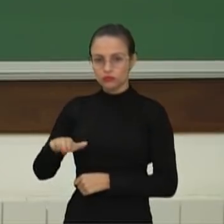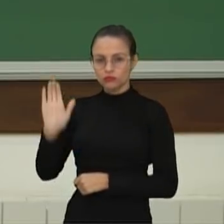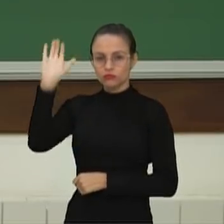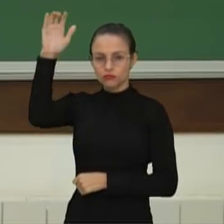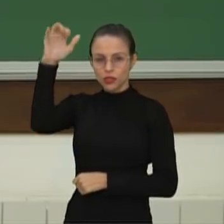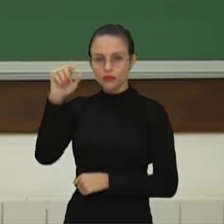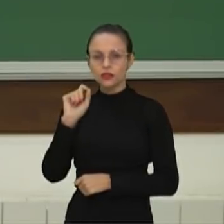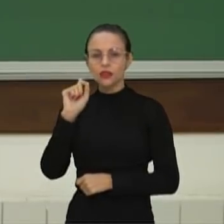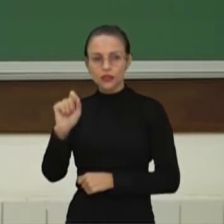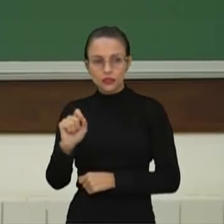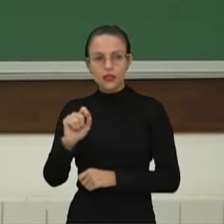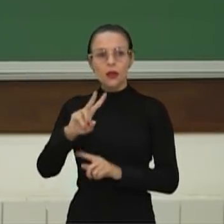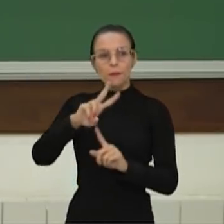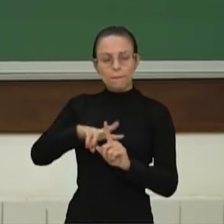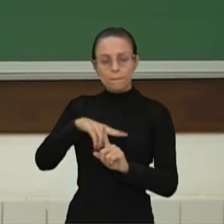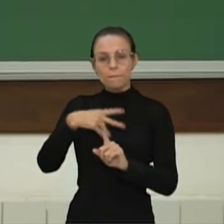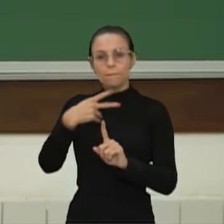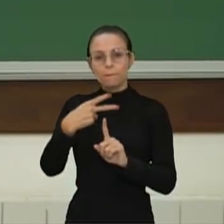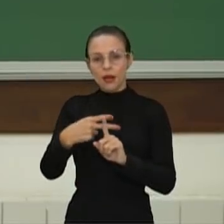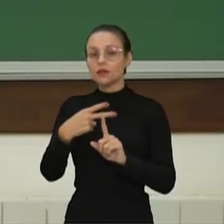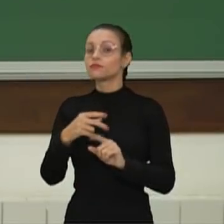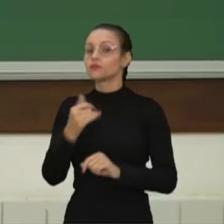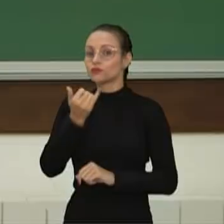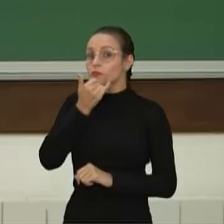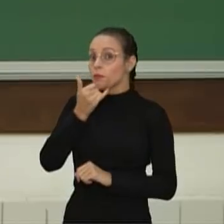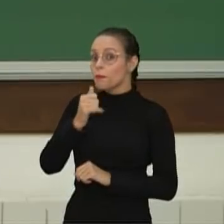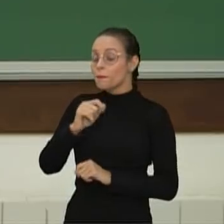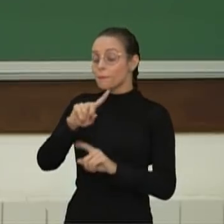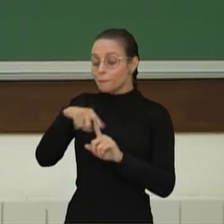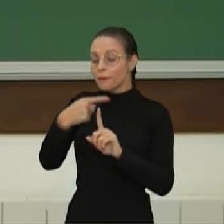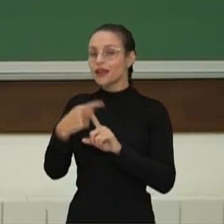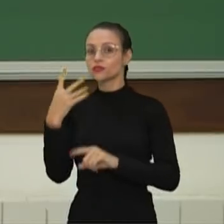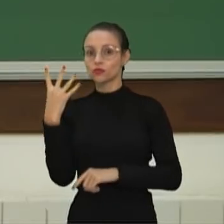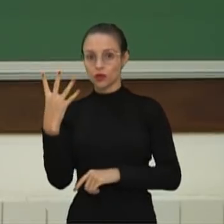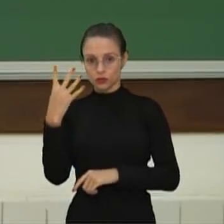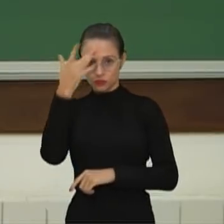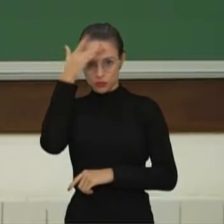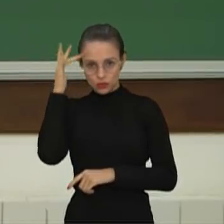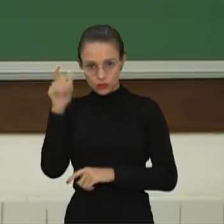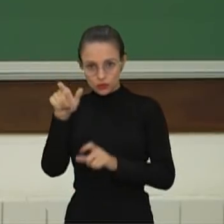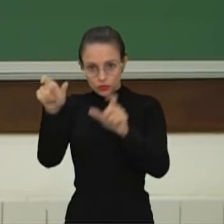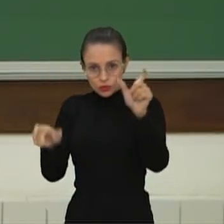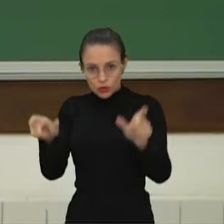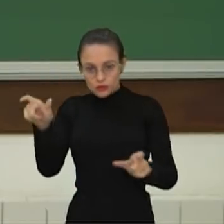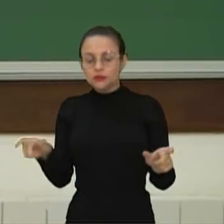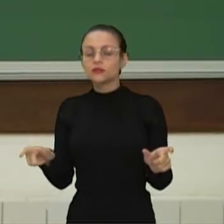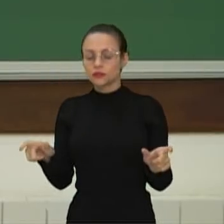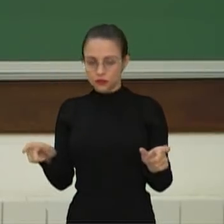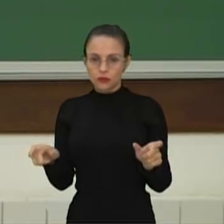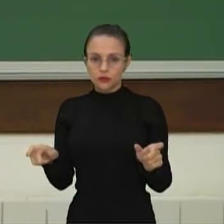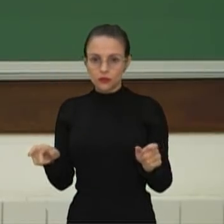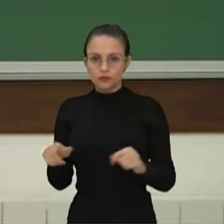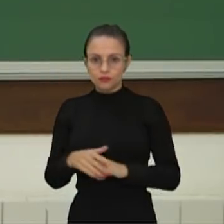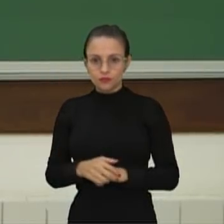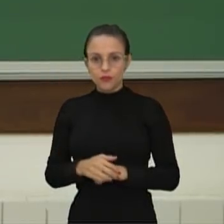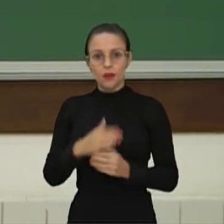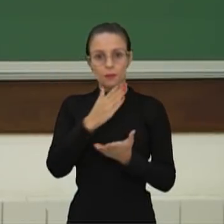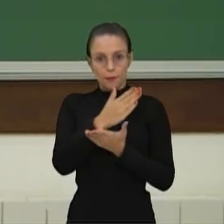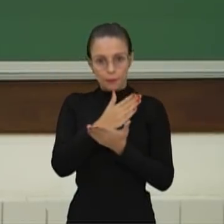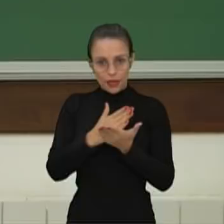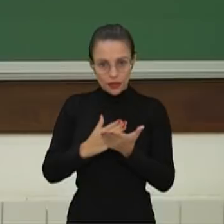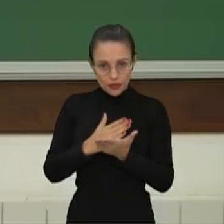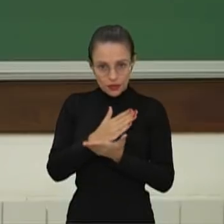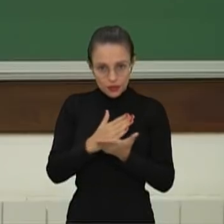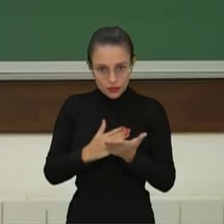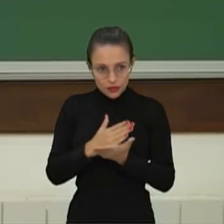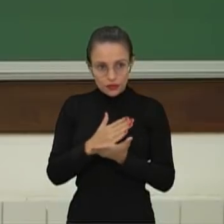de futebol mais 4 pessoas. Então, basquete, quem respondeu que gosta, é a metade